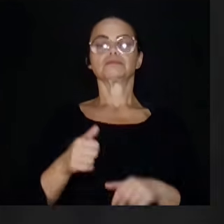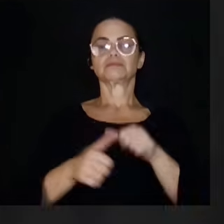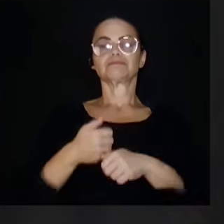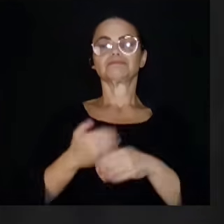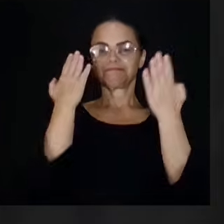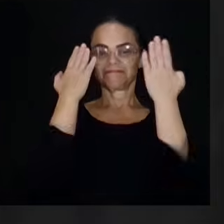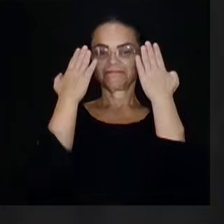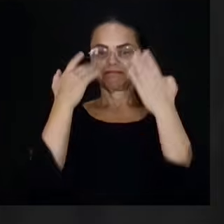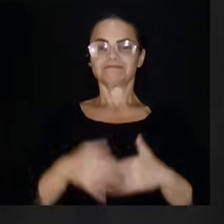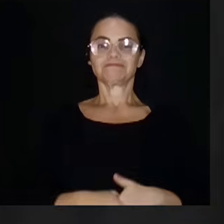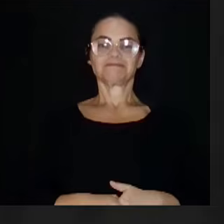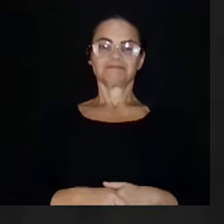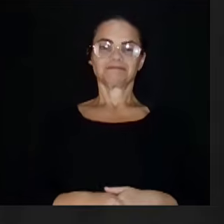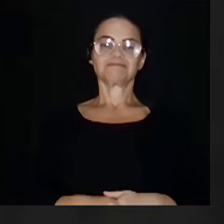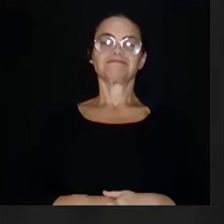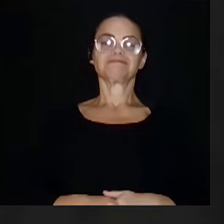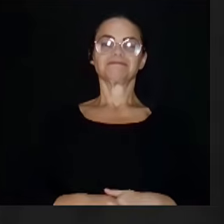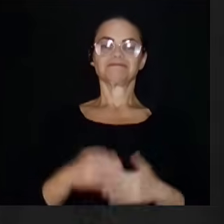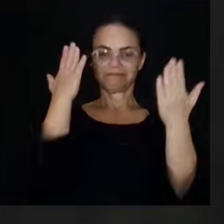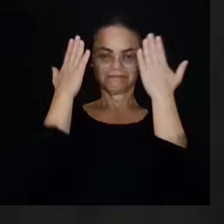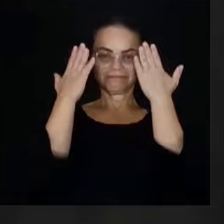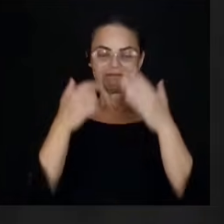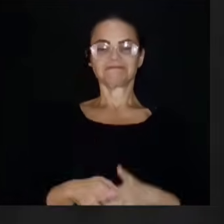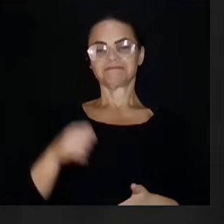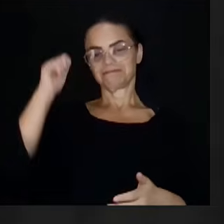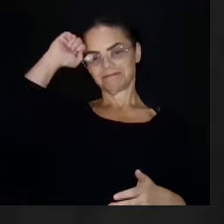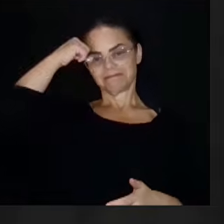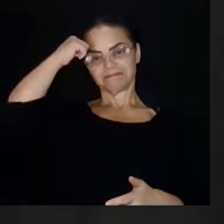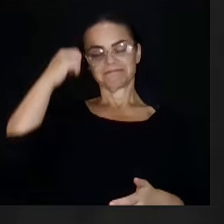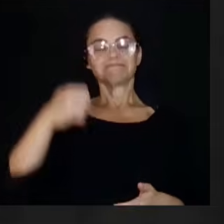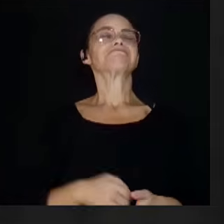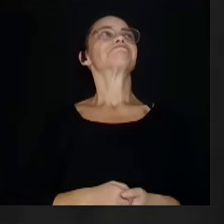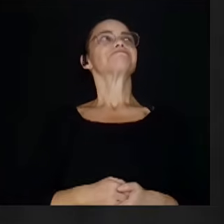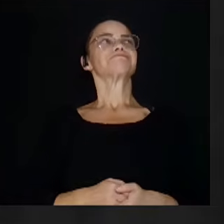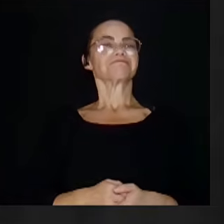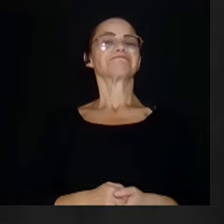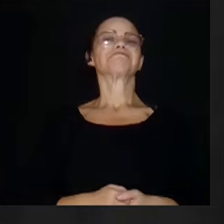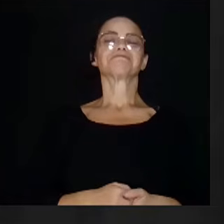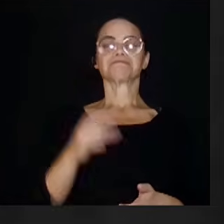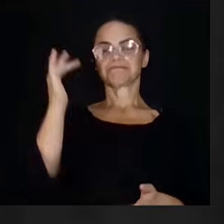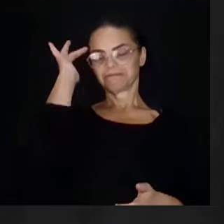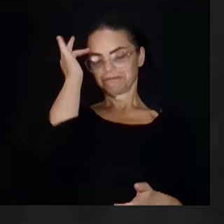Ser uma psicóloga preta. Eu acho que